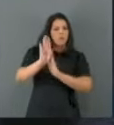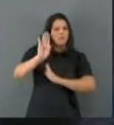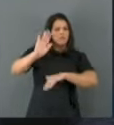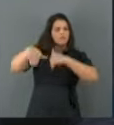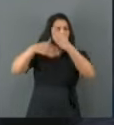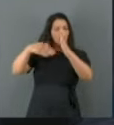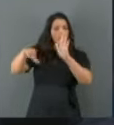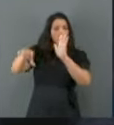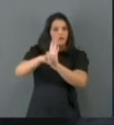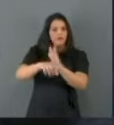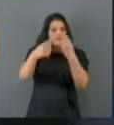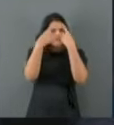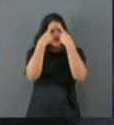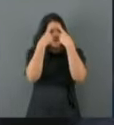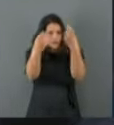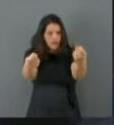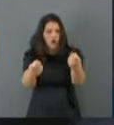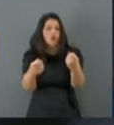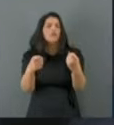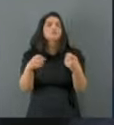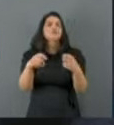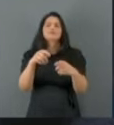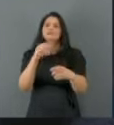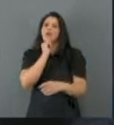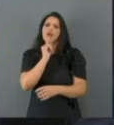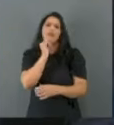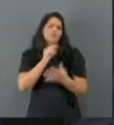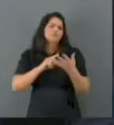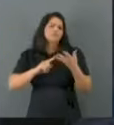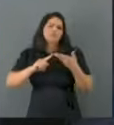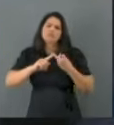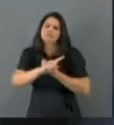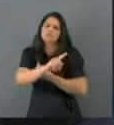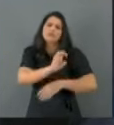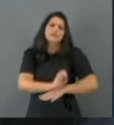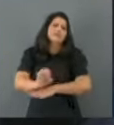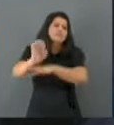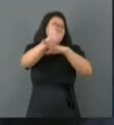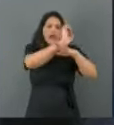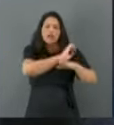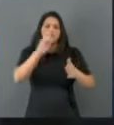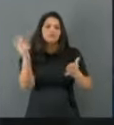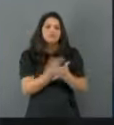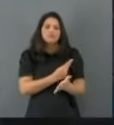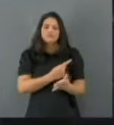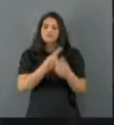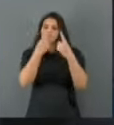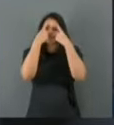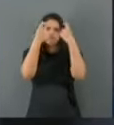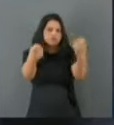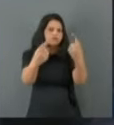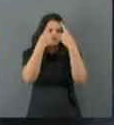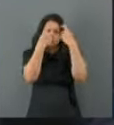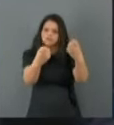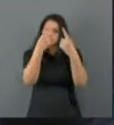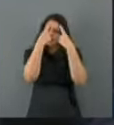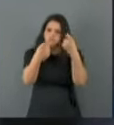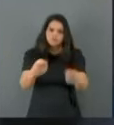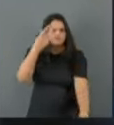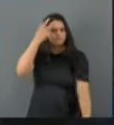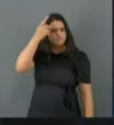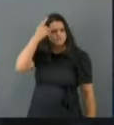criminalidade violenta, e os exemplos são vários, nos mais diversos estados, né, hoje até potencializados muitas vezes com